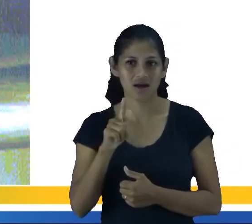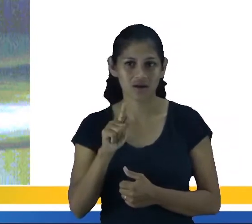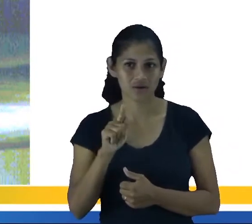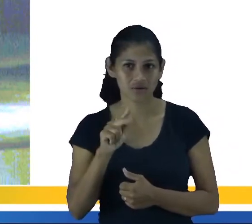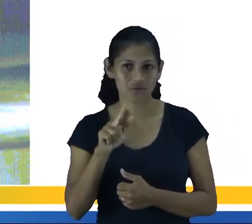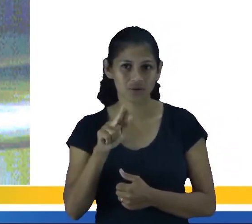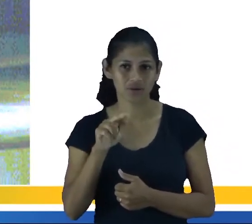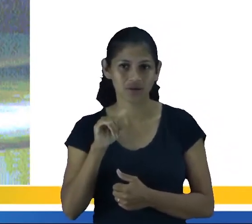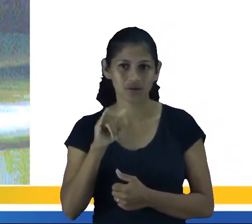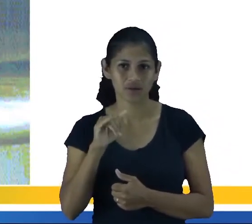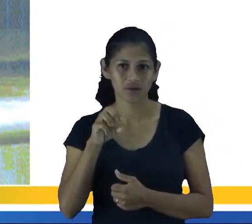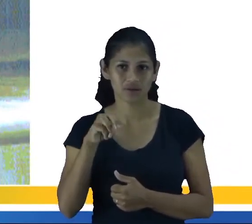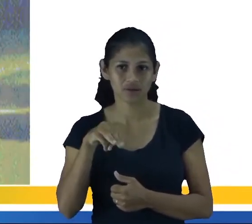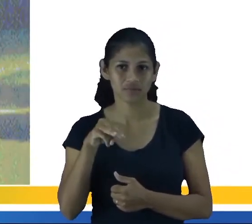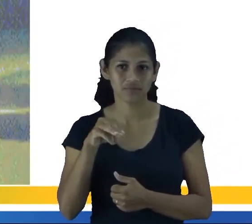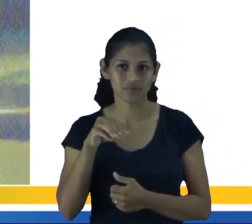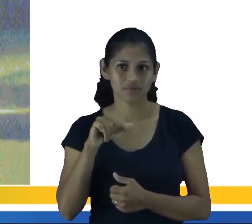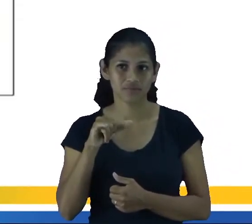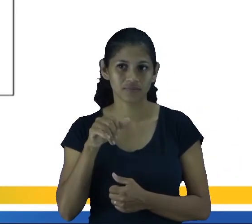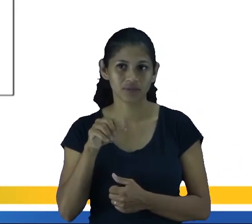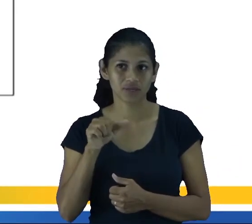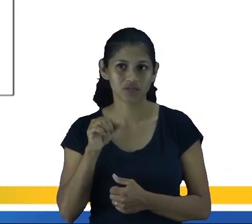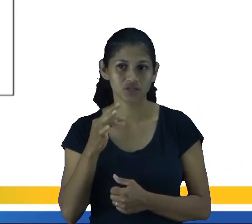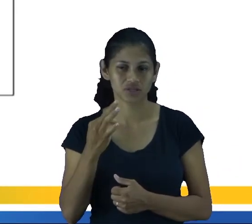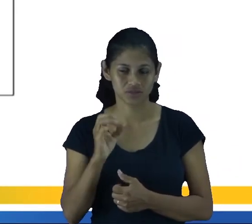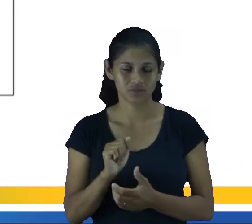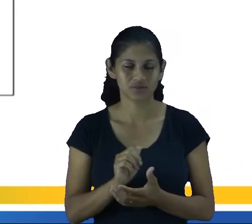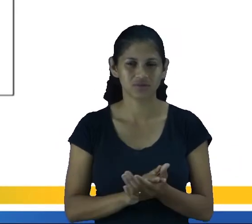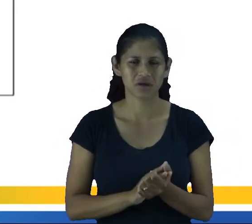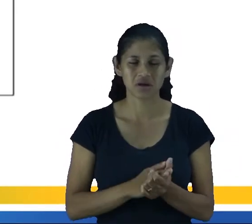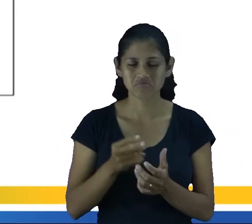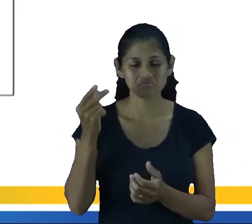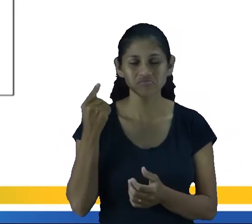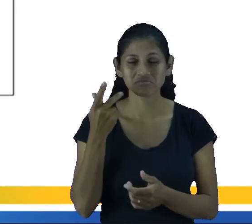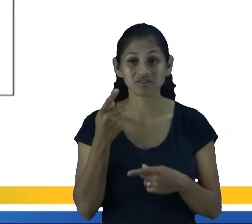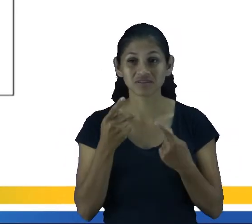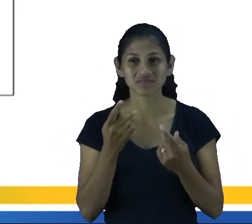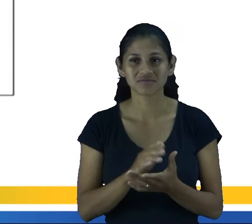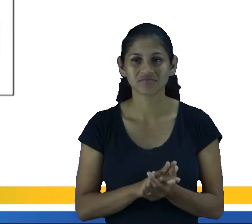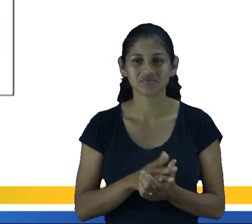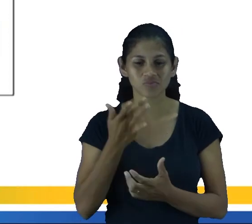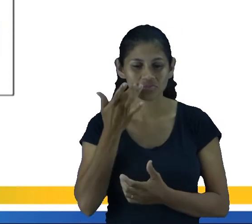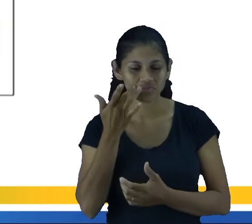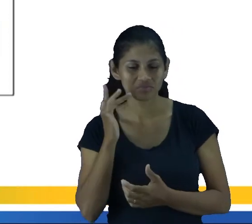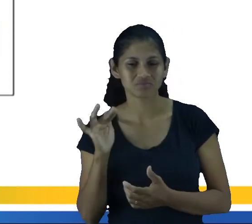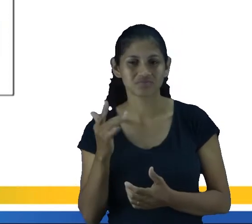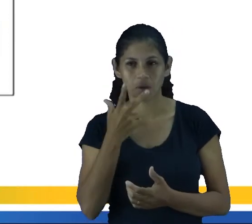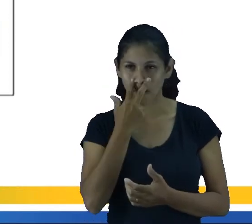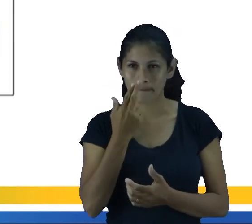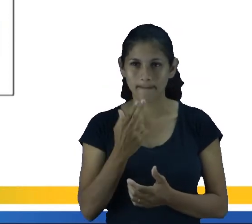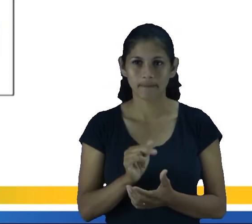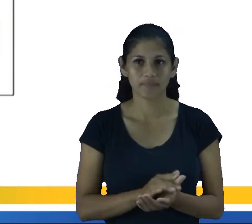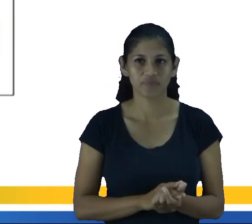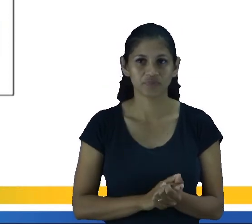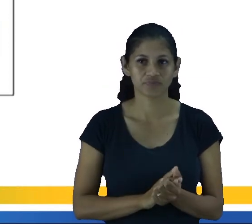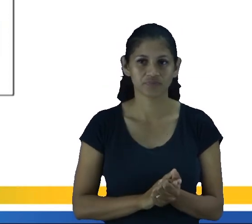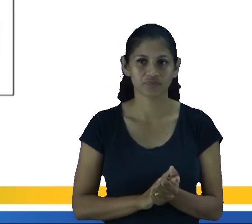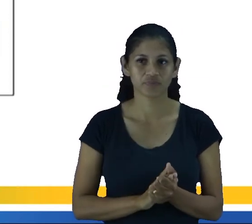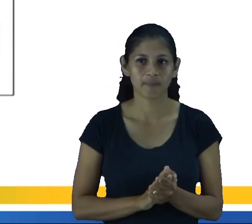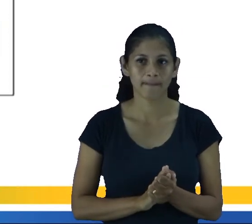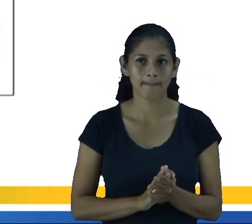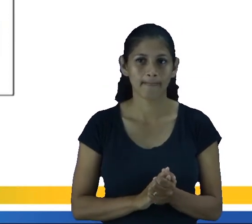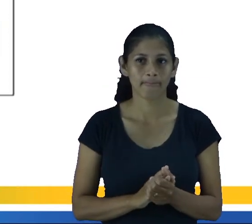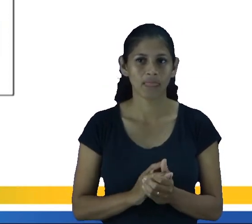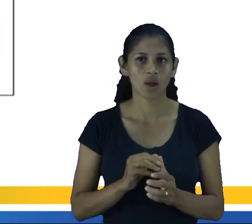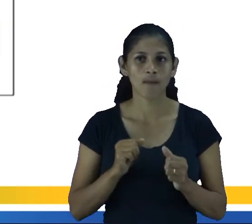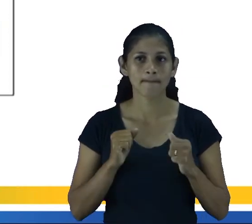reação muito bonita. Então vamos aqui, né, entender como que funciona essa questão da reação de dupla troca. Então